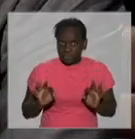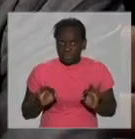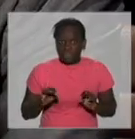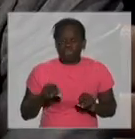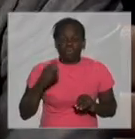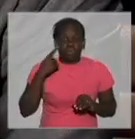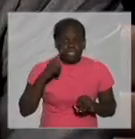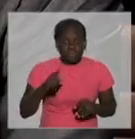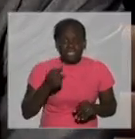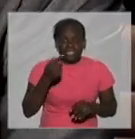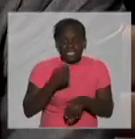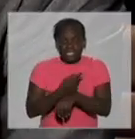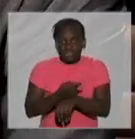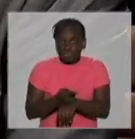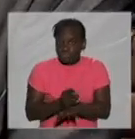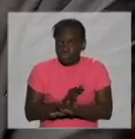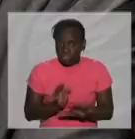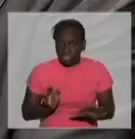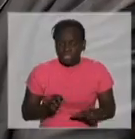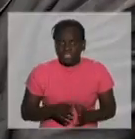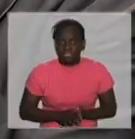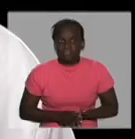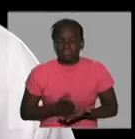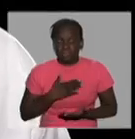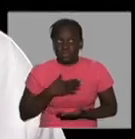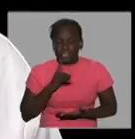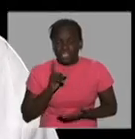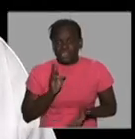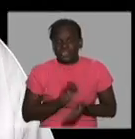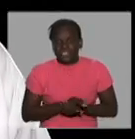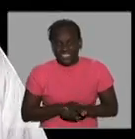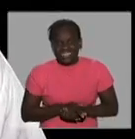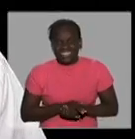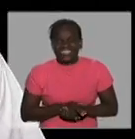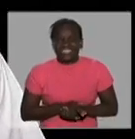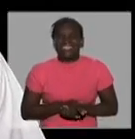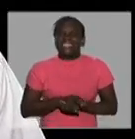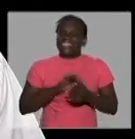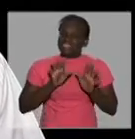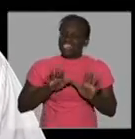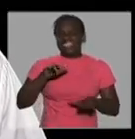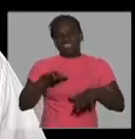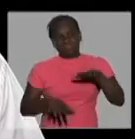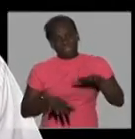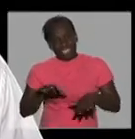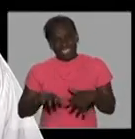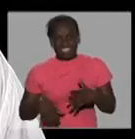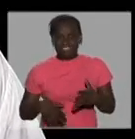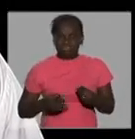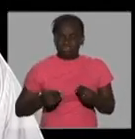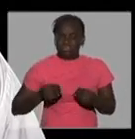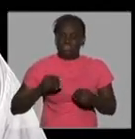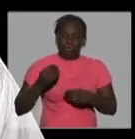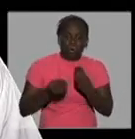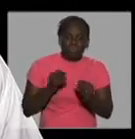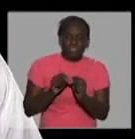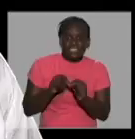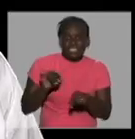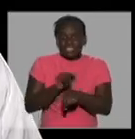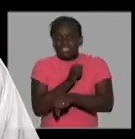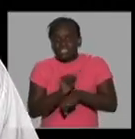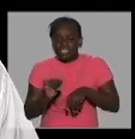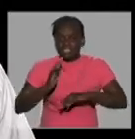semana para 7 segundos. Isso, numa produção grande. Meu Deus. Mas depende, então depende muito do estilo,